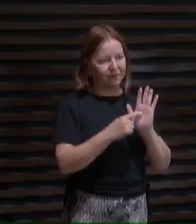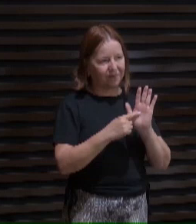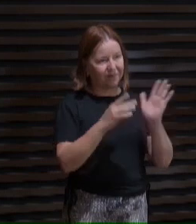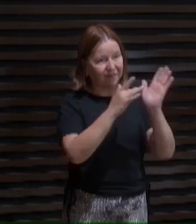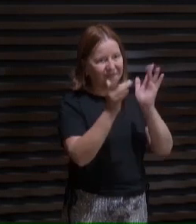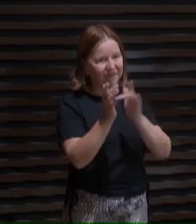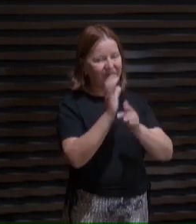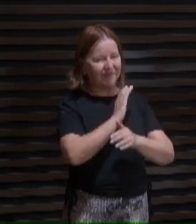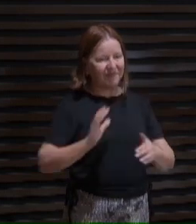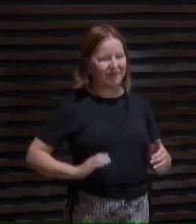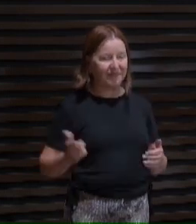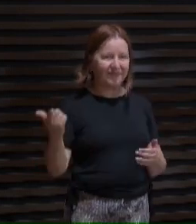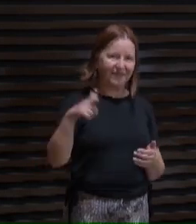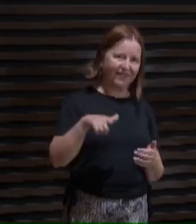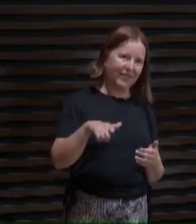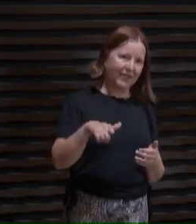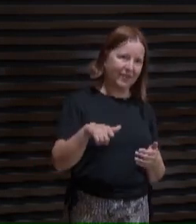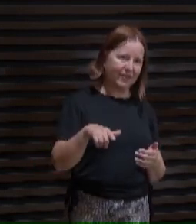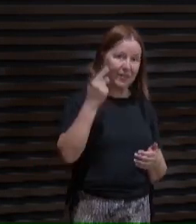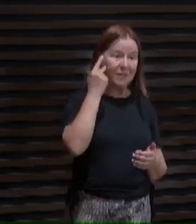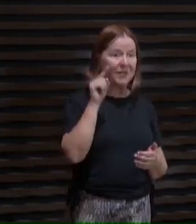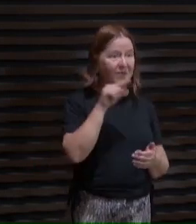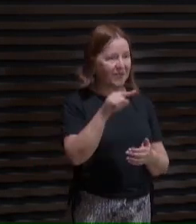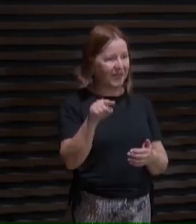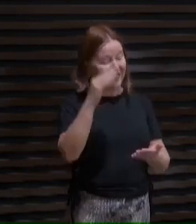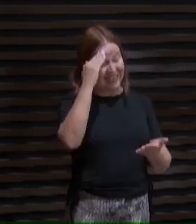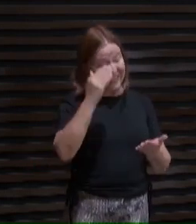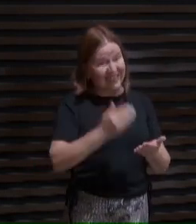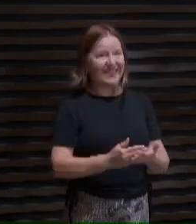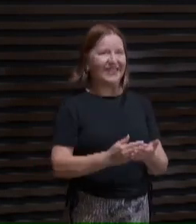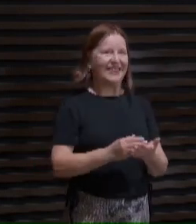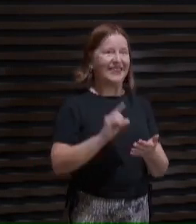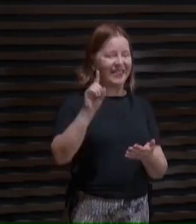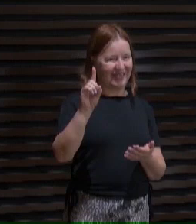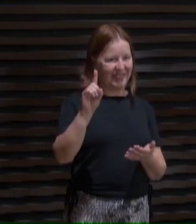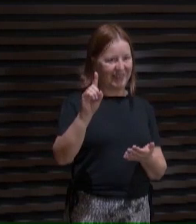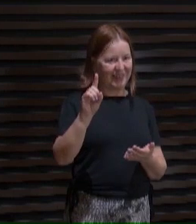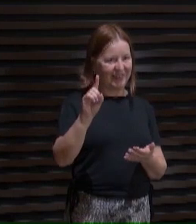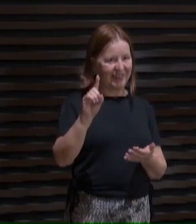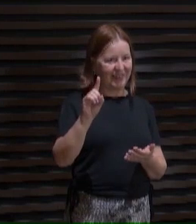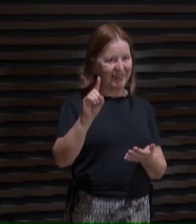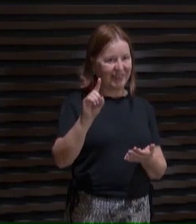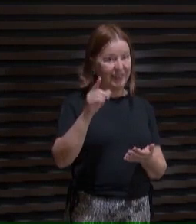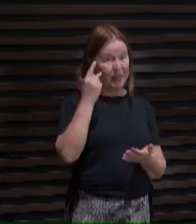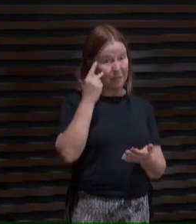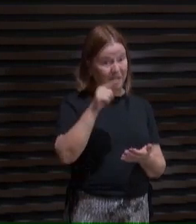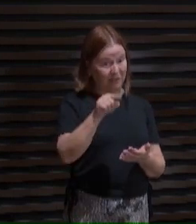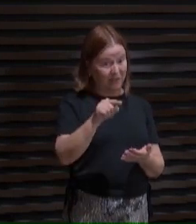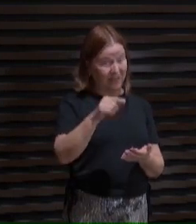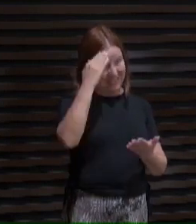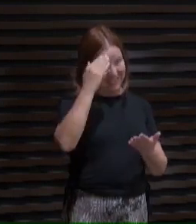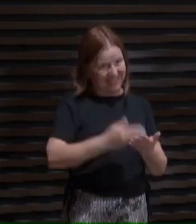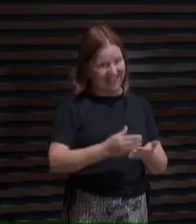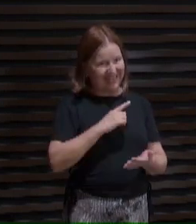Jesus Cristo veio para que você creia nele e que para que crendo você